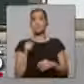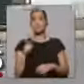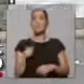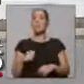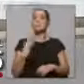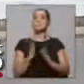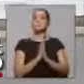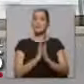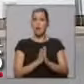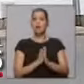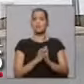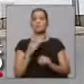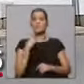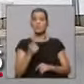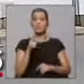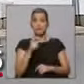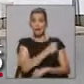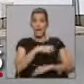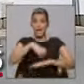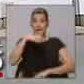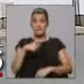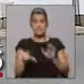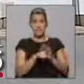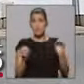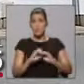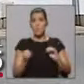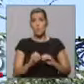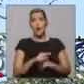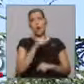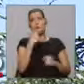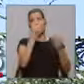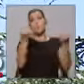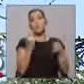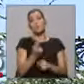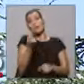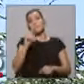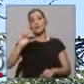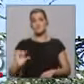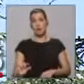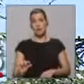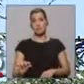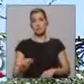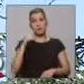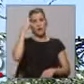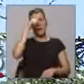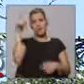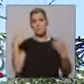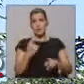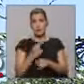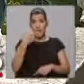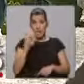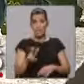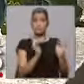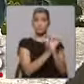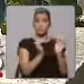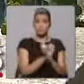os estabelecimentos clandestinos proliferam prometendo preços baixos. E existe a ideia errada de que os lares do setor social e